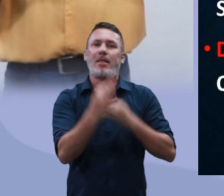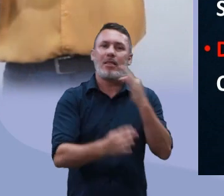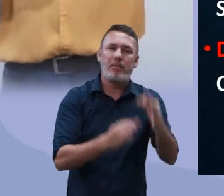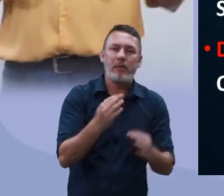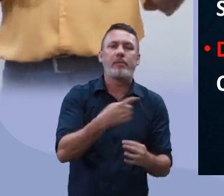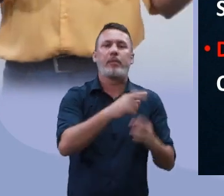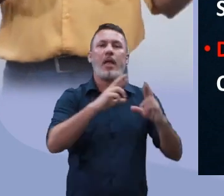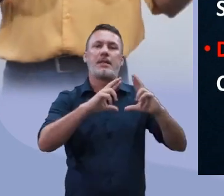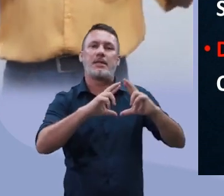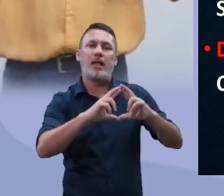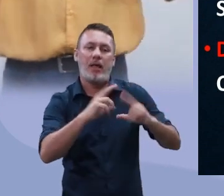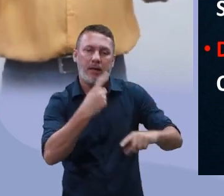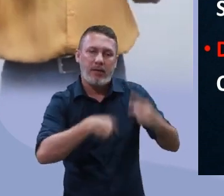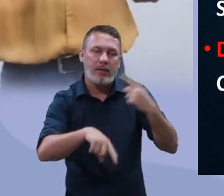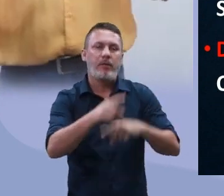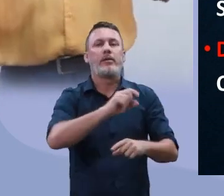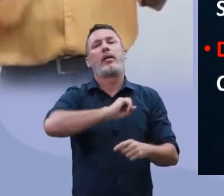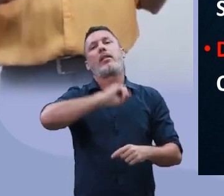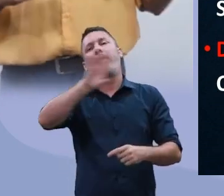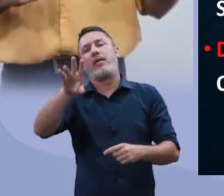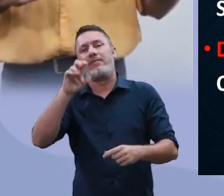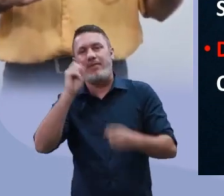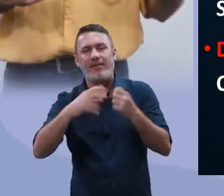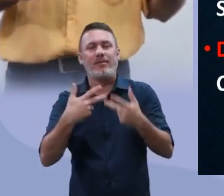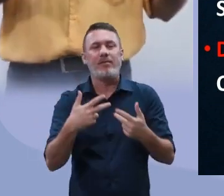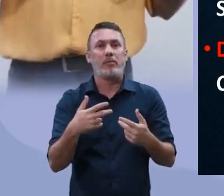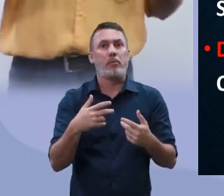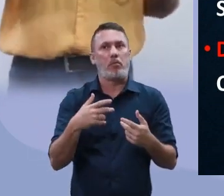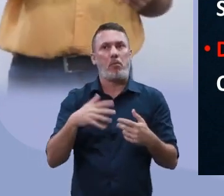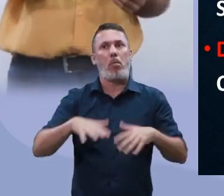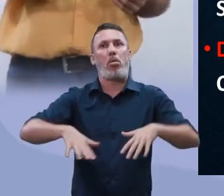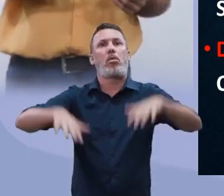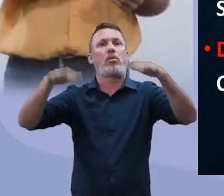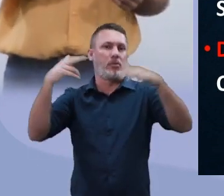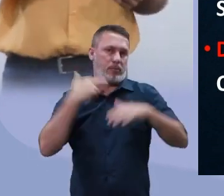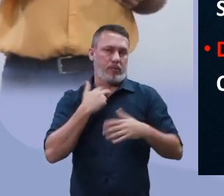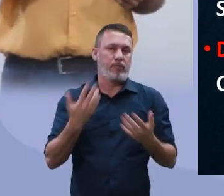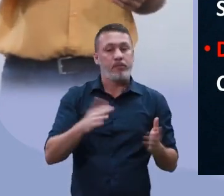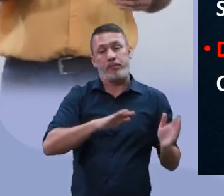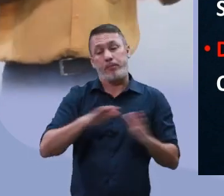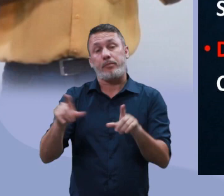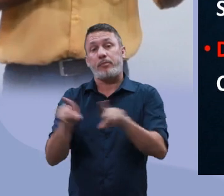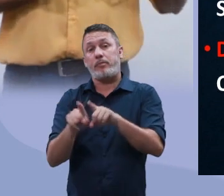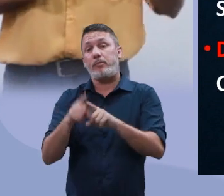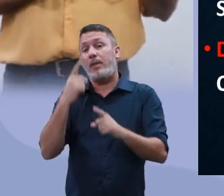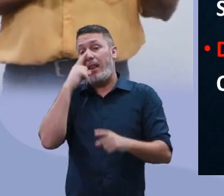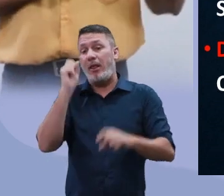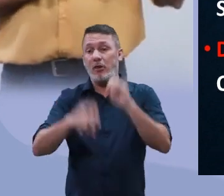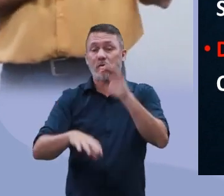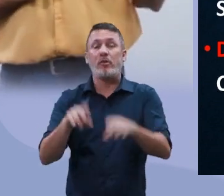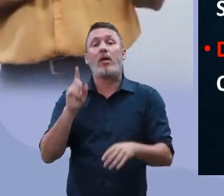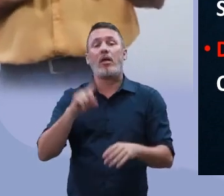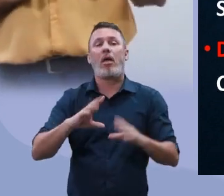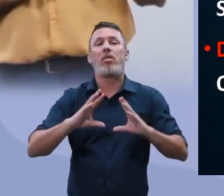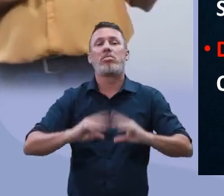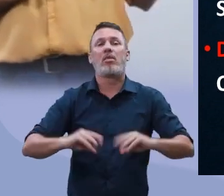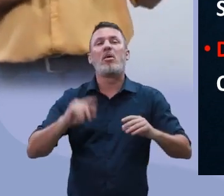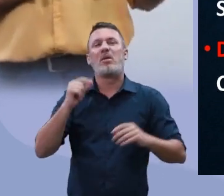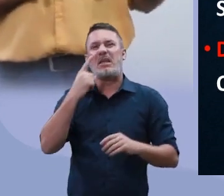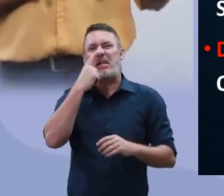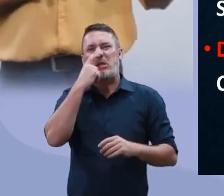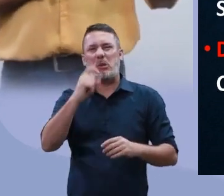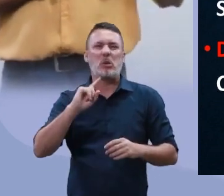precisa ser reciclado, precisa ser levado para a compostagem. Temos a questão da produção do lixo líquido,